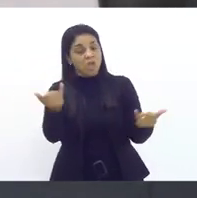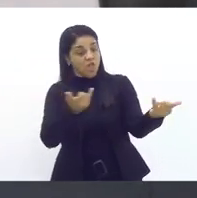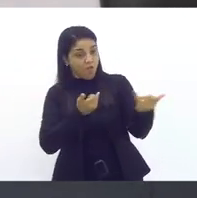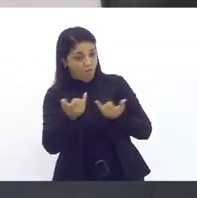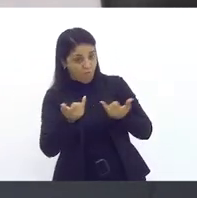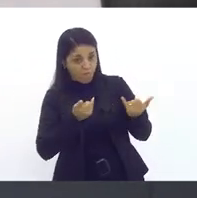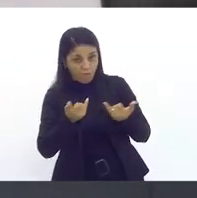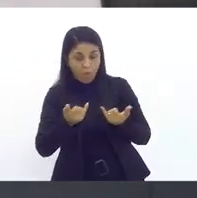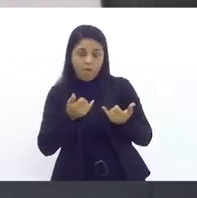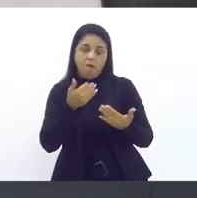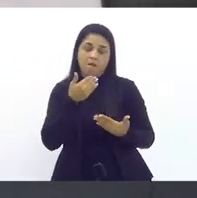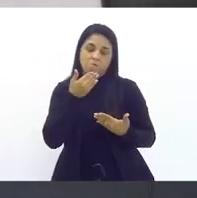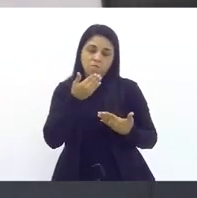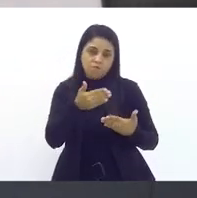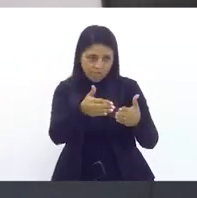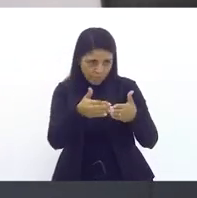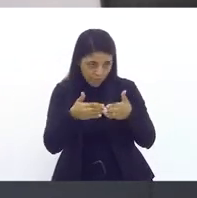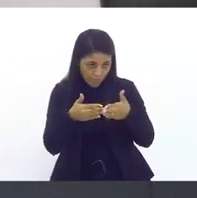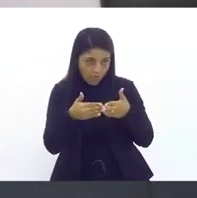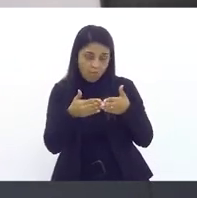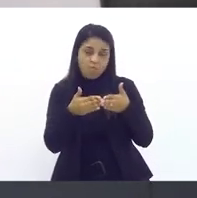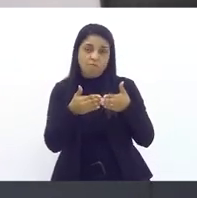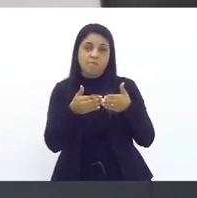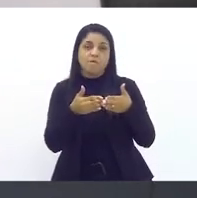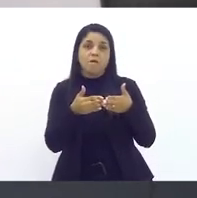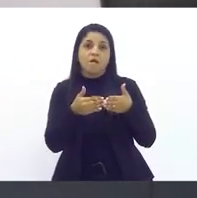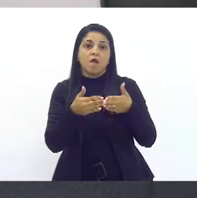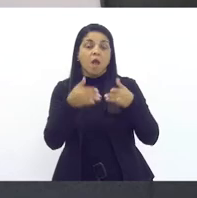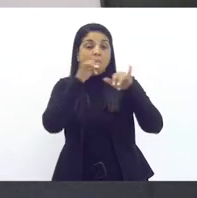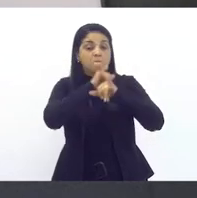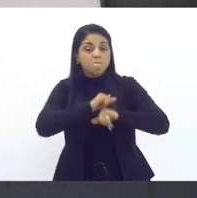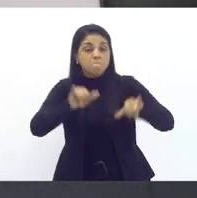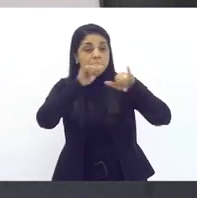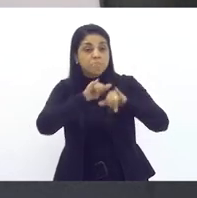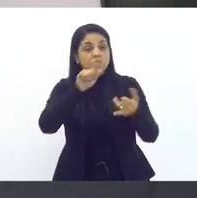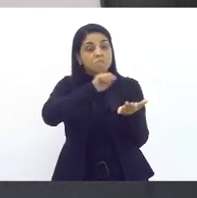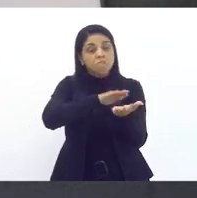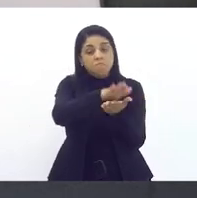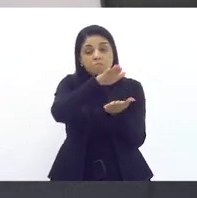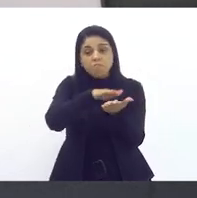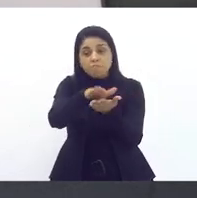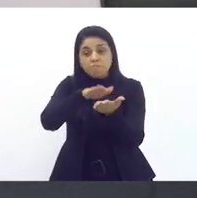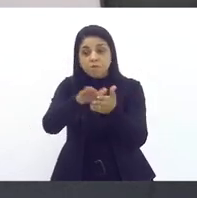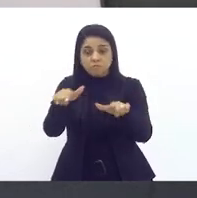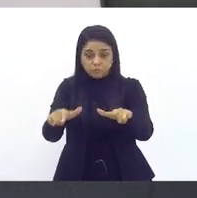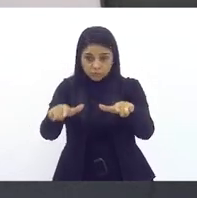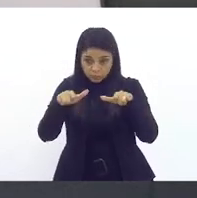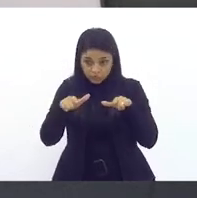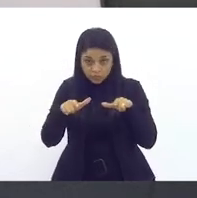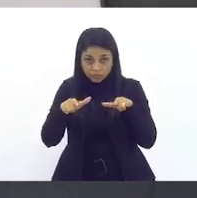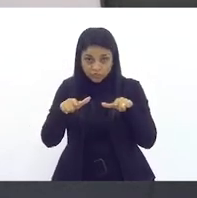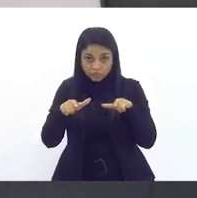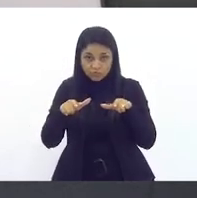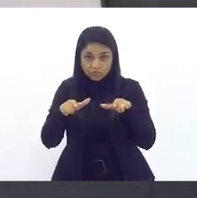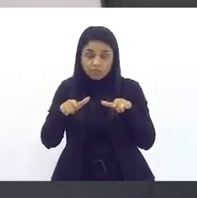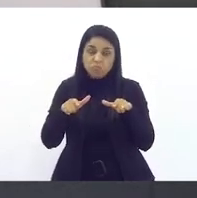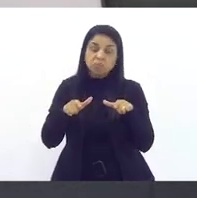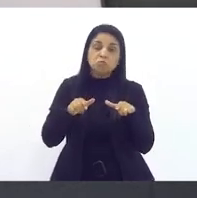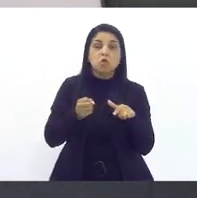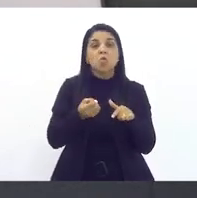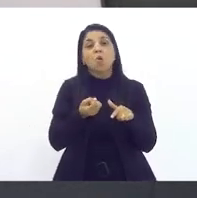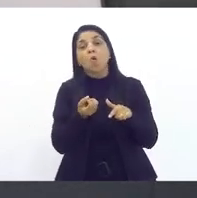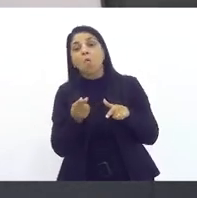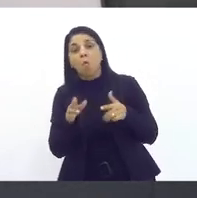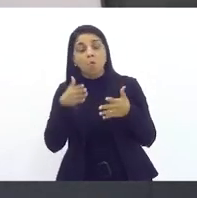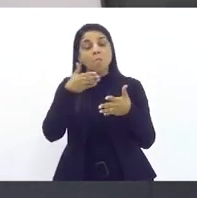também, por favor, a questão da publicação dos títulos, qual é o impedimento, até para que a gente